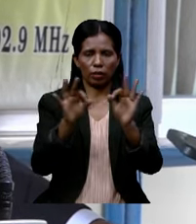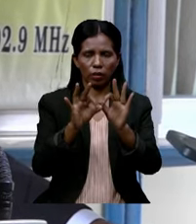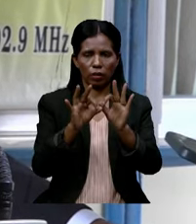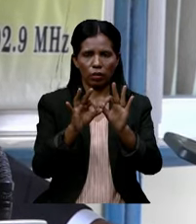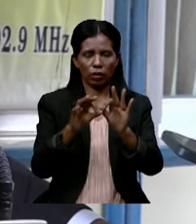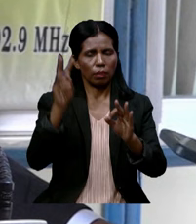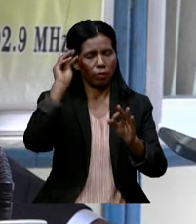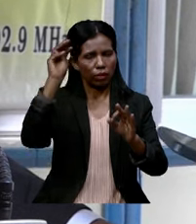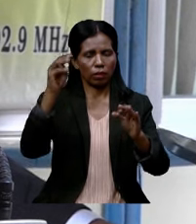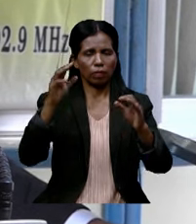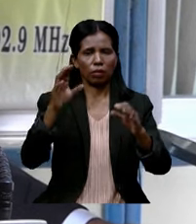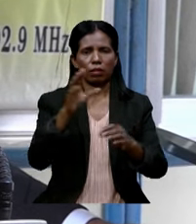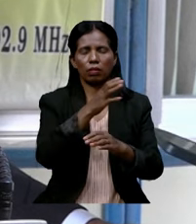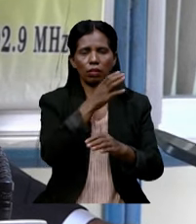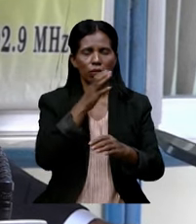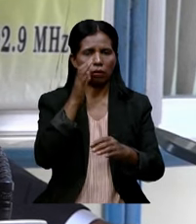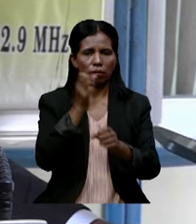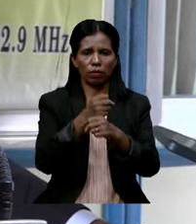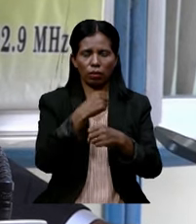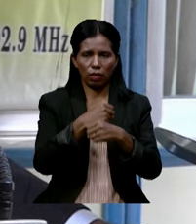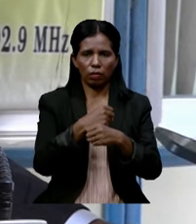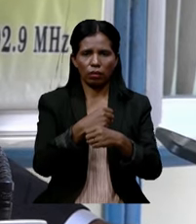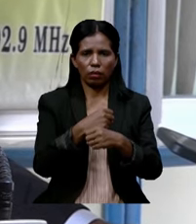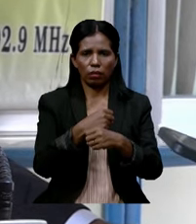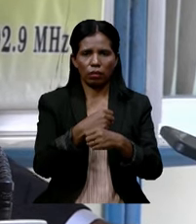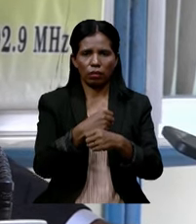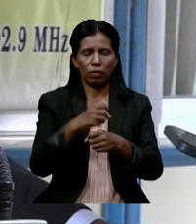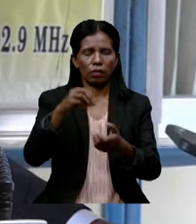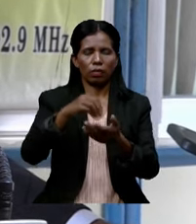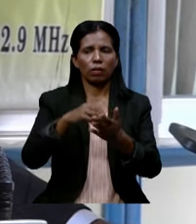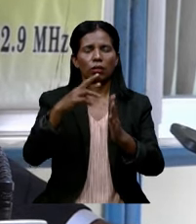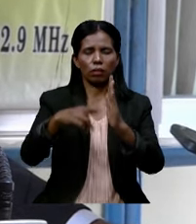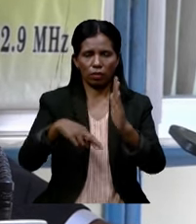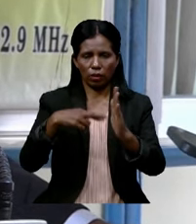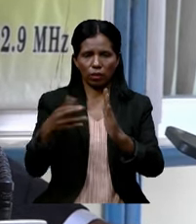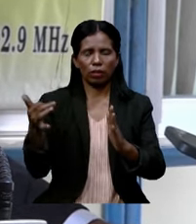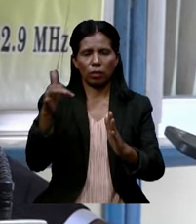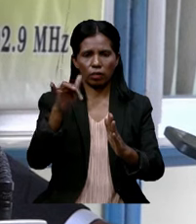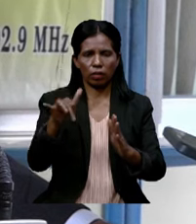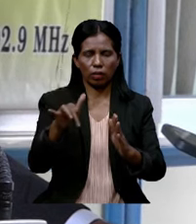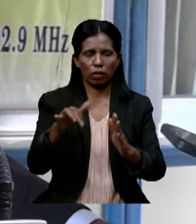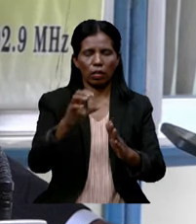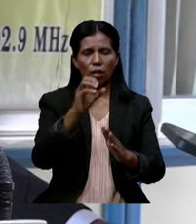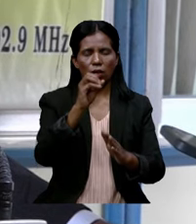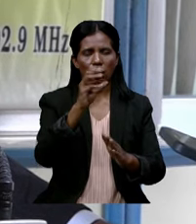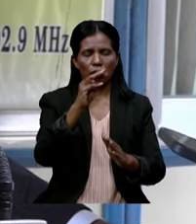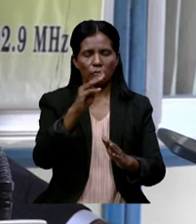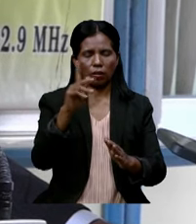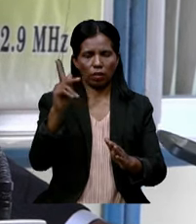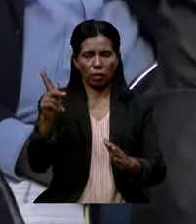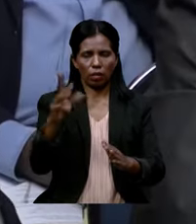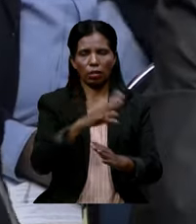Ministério da Agricultura to halo ori prense requisitos ba OMK nomos